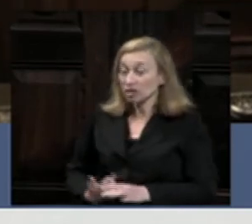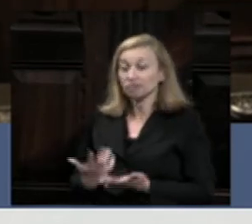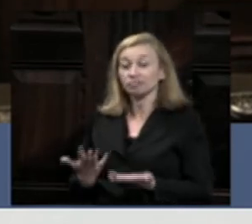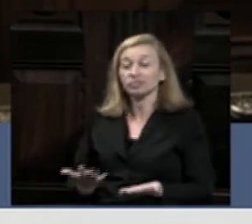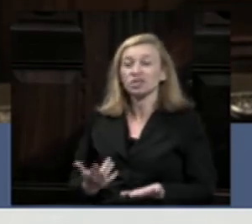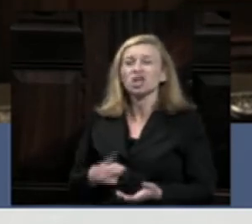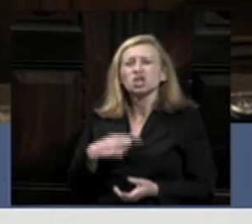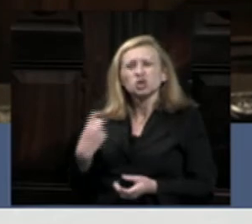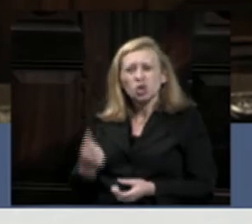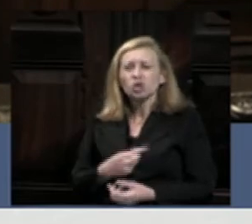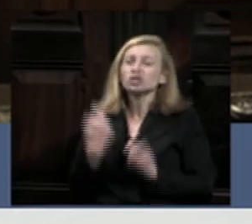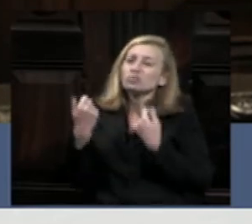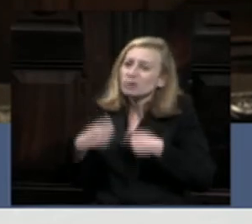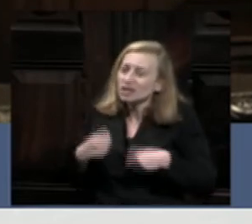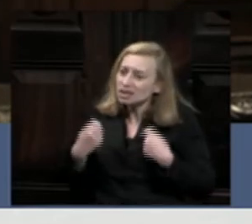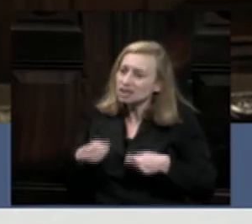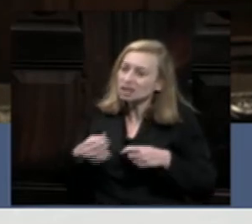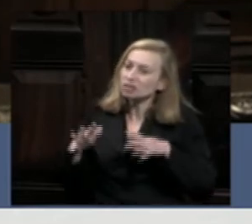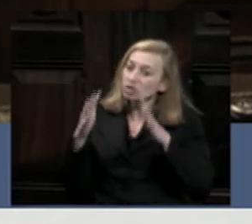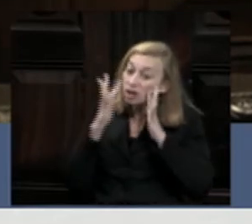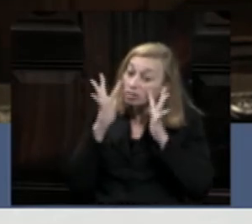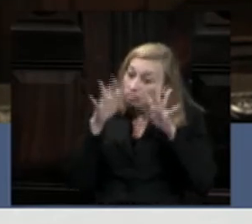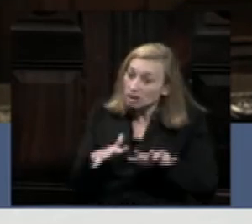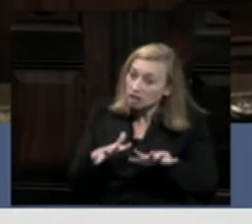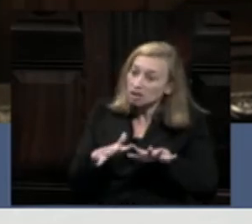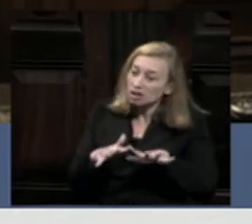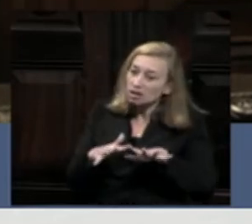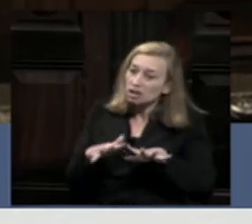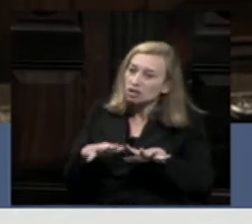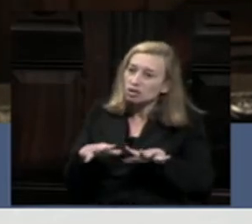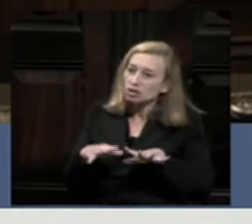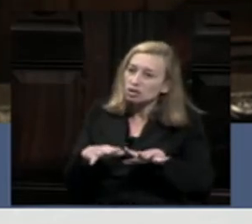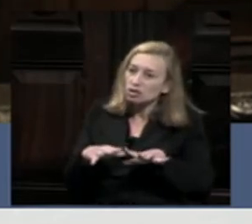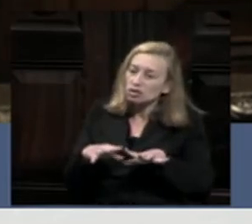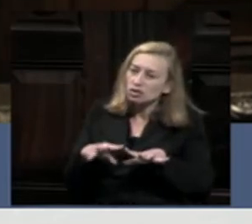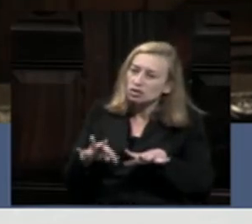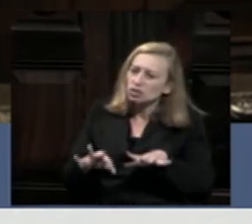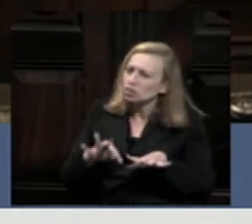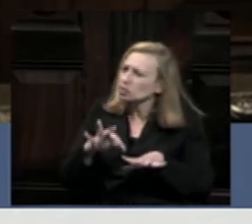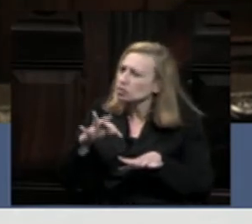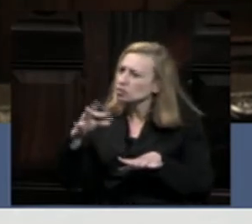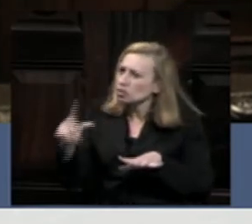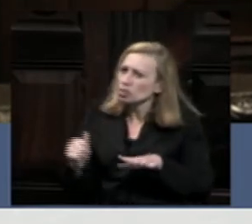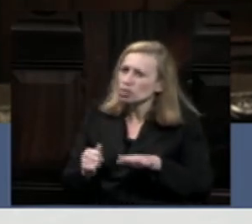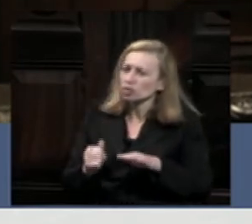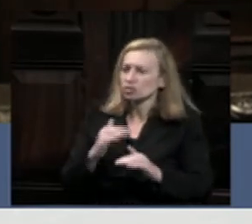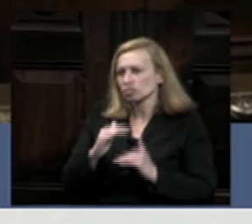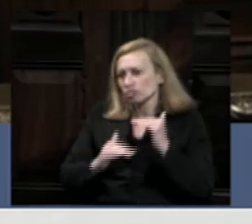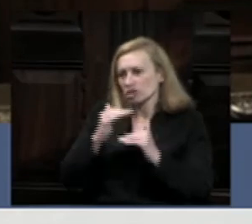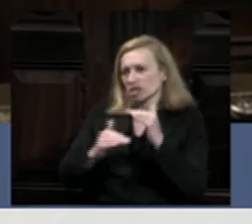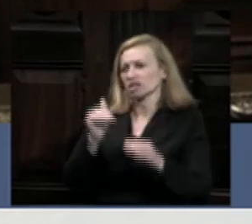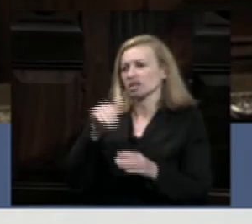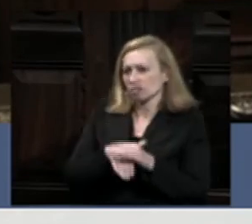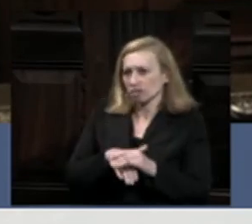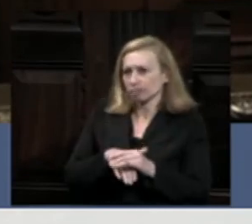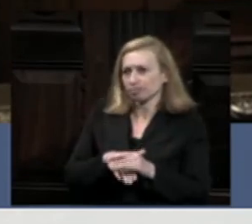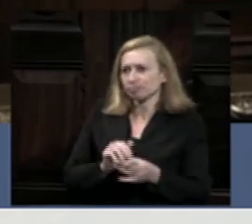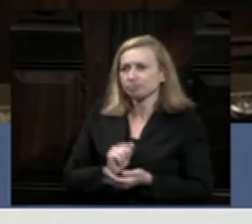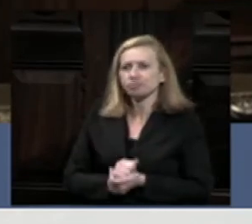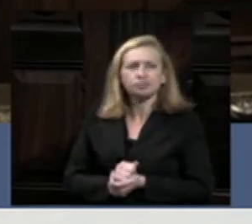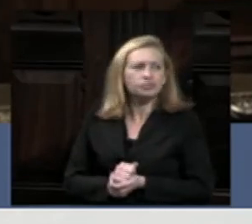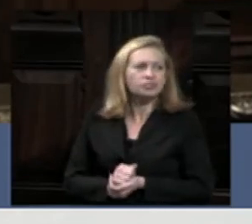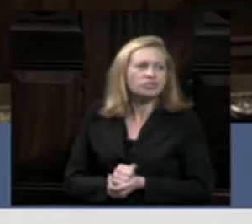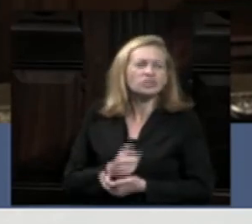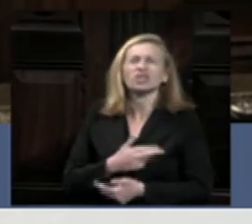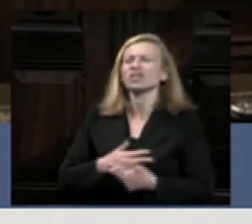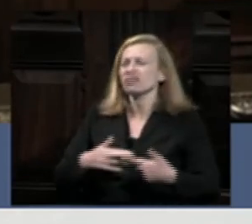nós precisamos estar atentos a todas as nuances desse processo eleitoral. Ainda tem